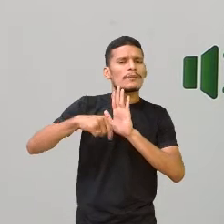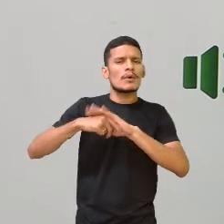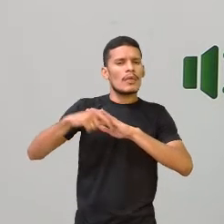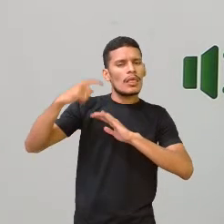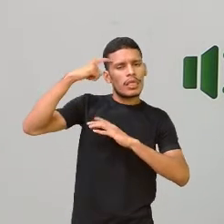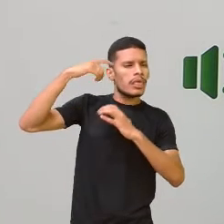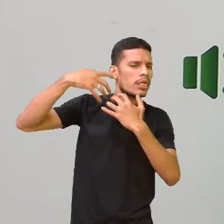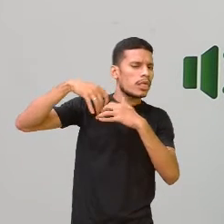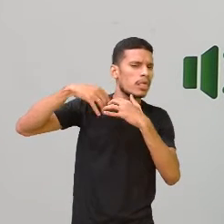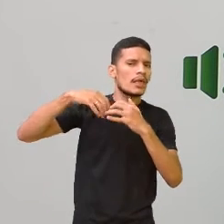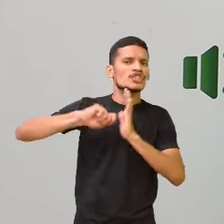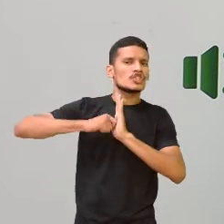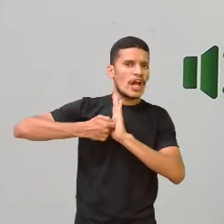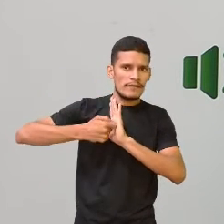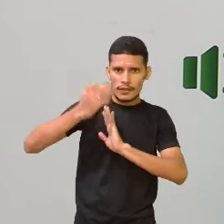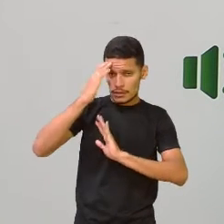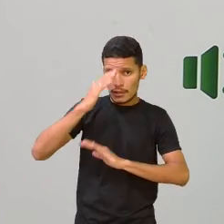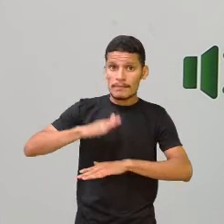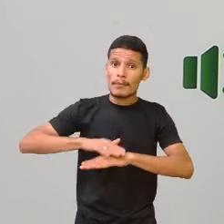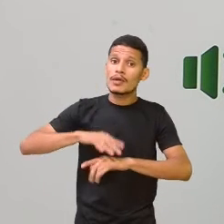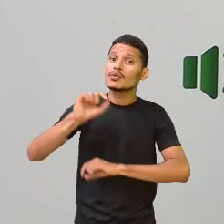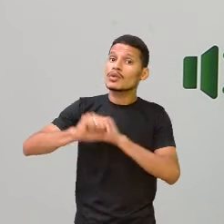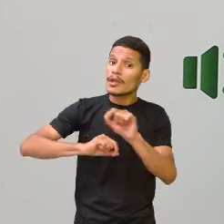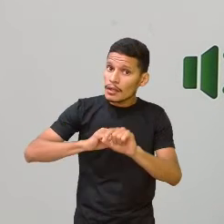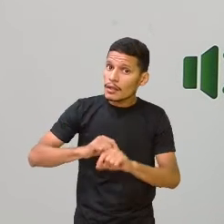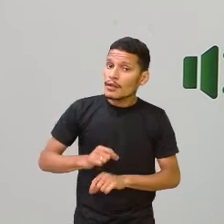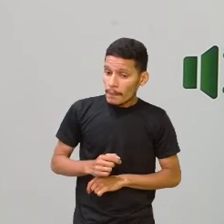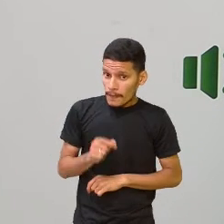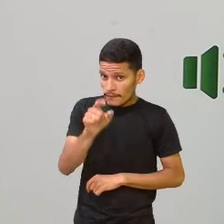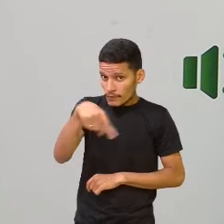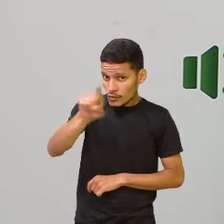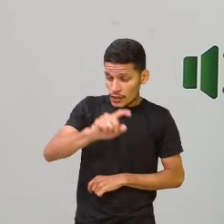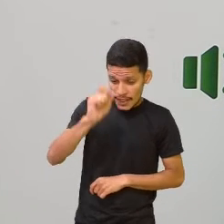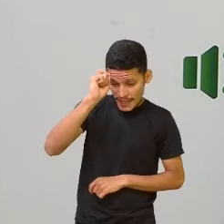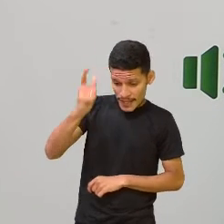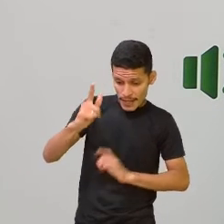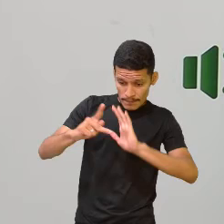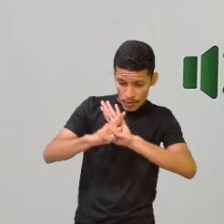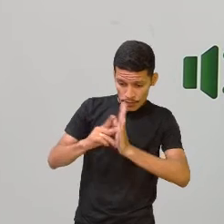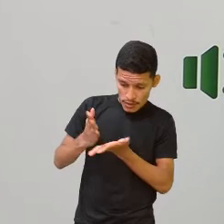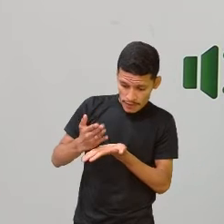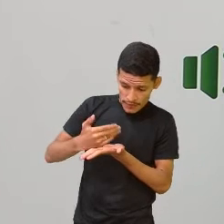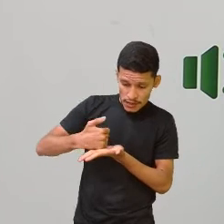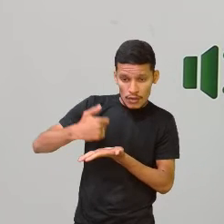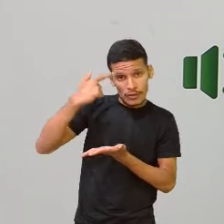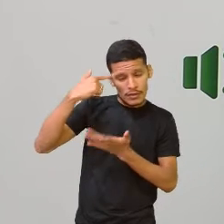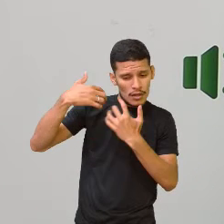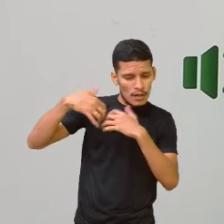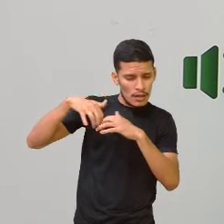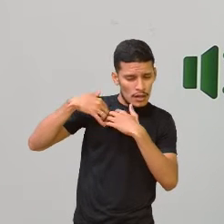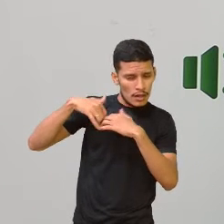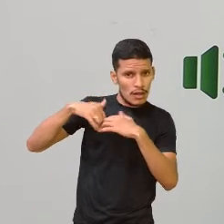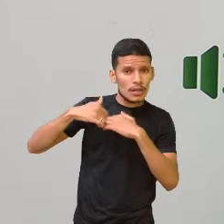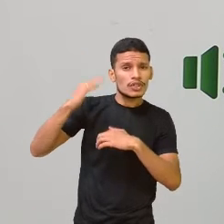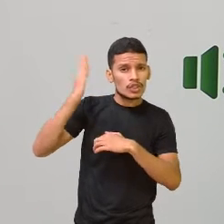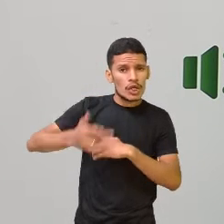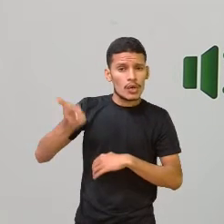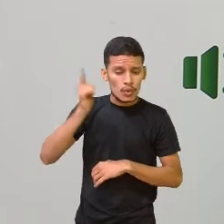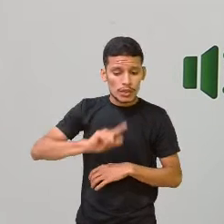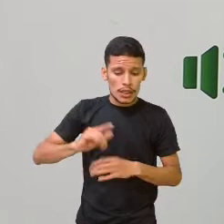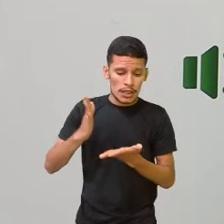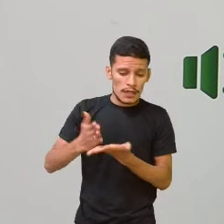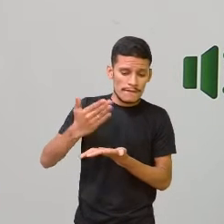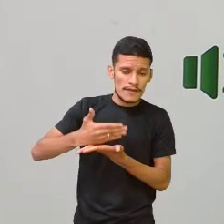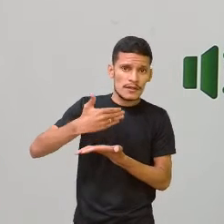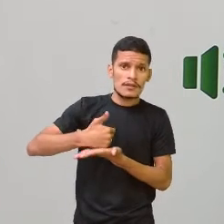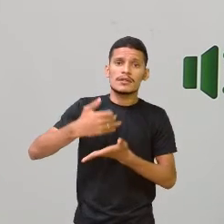chave. Quando é que a gente utiliza? Você que já tem a ideia de divisão na sua cabeça, que já consegue fazer